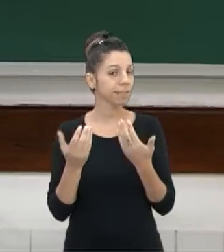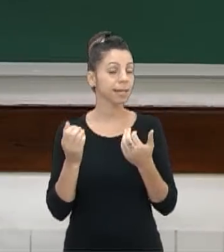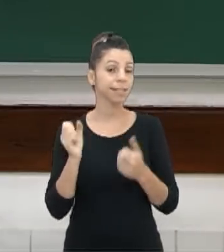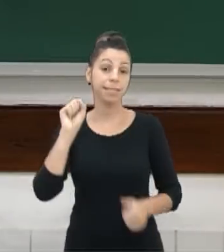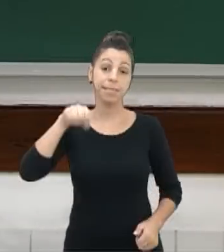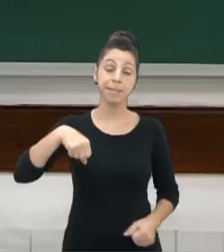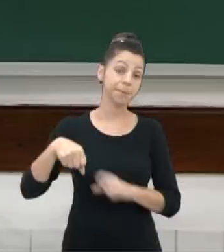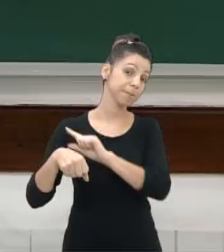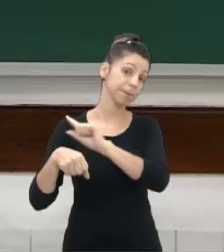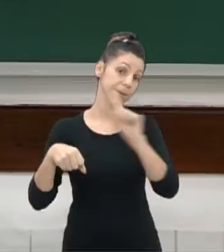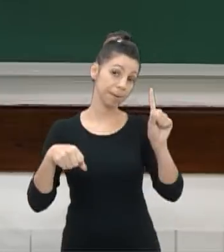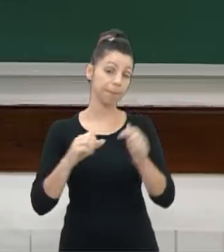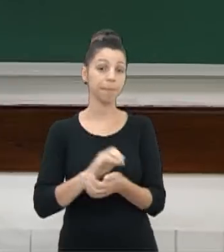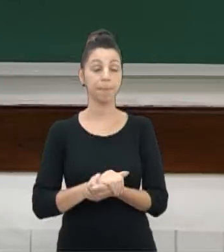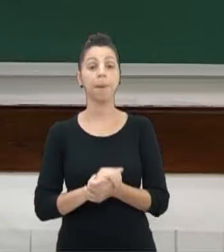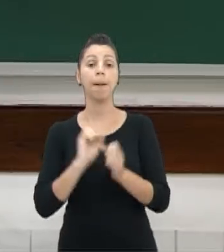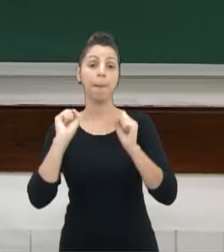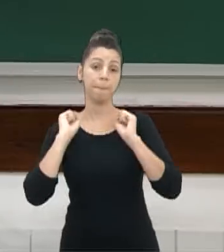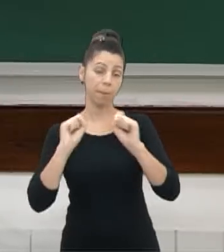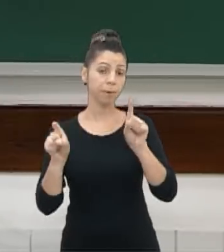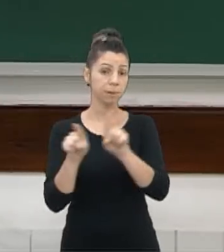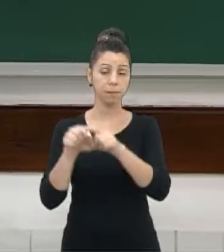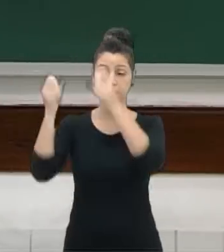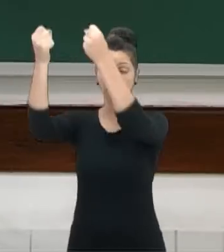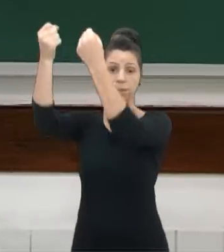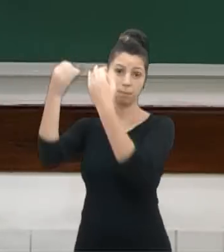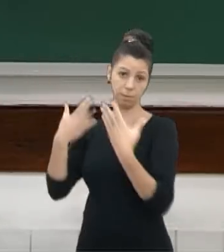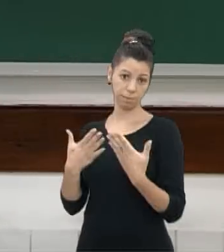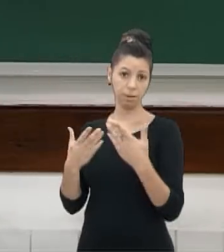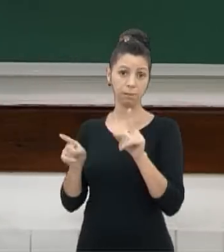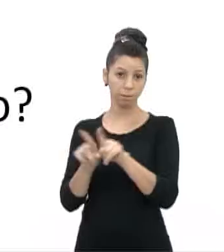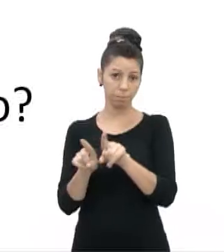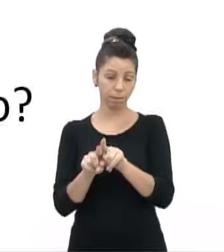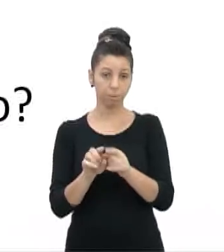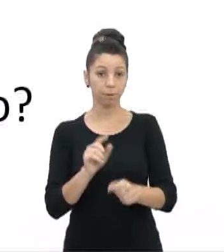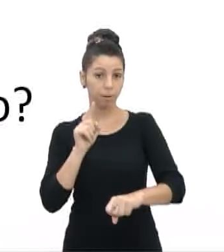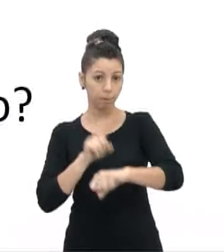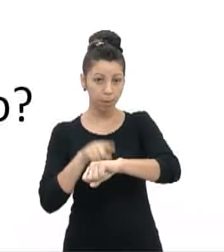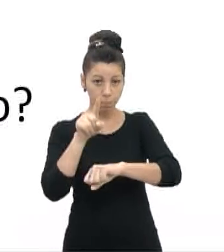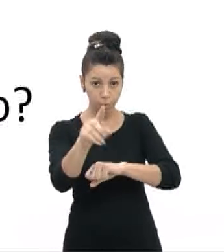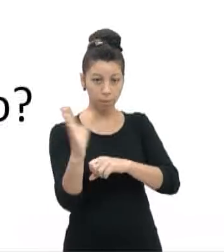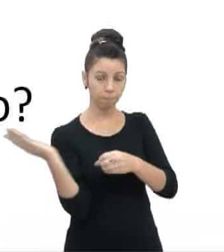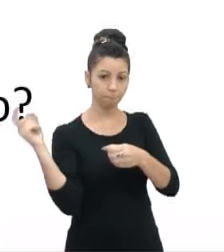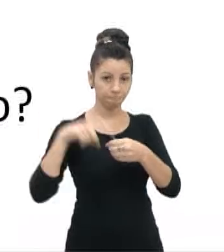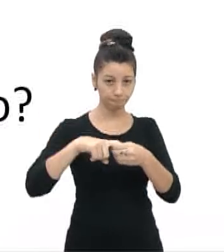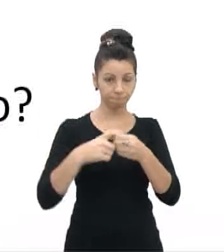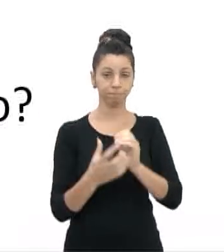ou não? Se você quiser, você pode justificar. Se não, tudo bem. Vou dar um tempo, a gente volta.